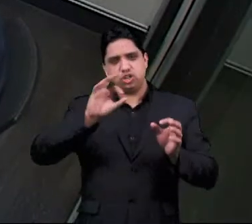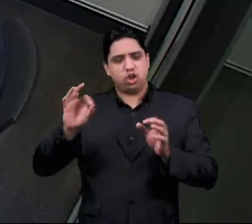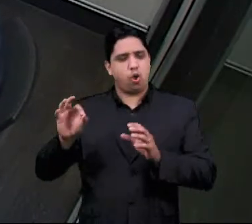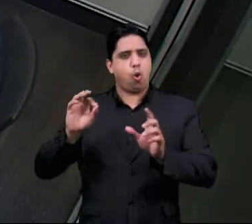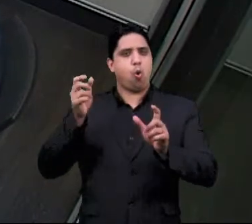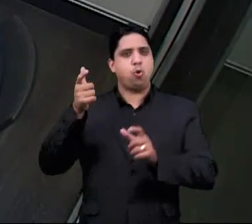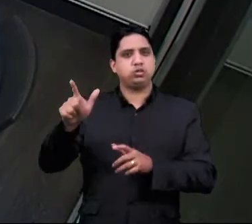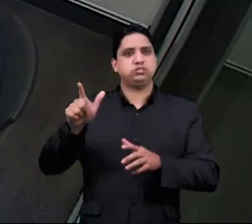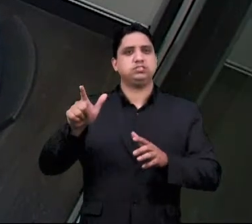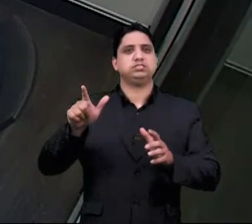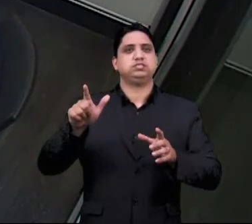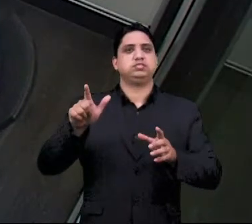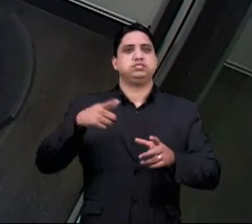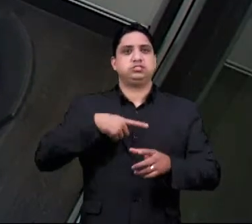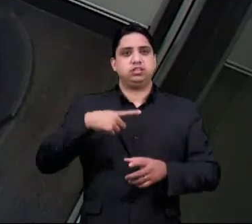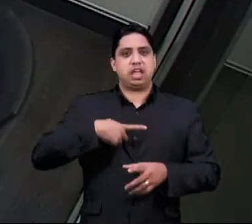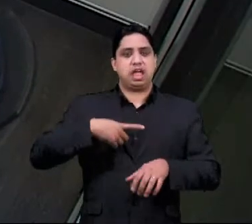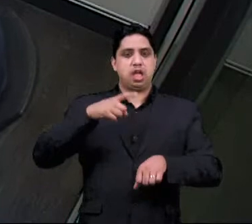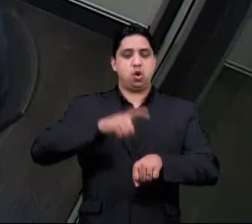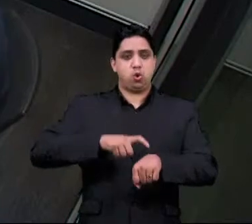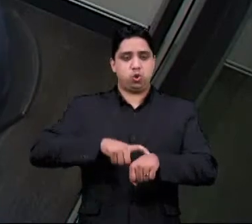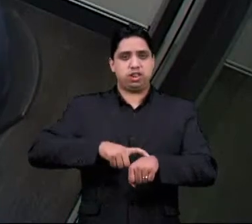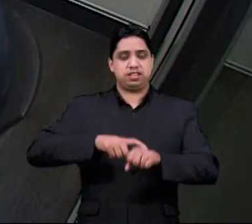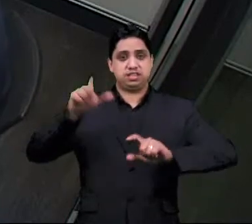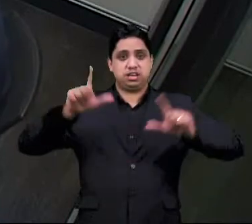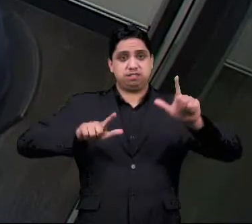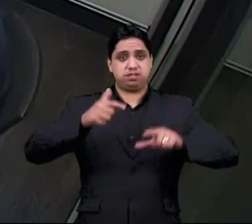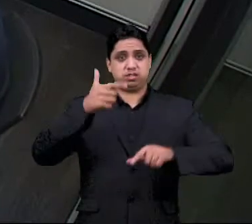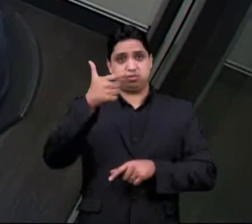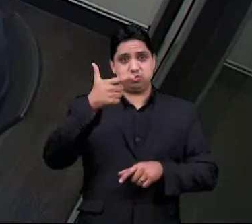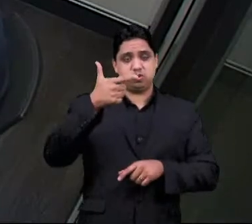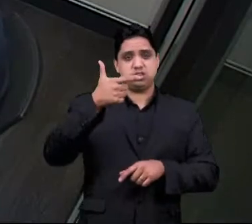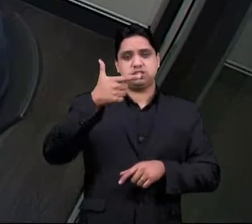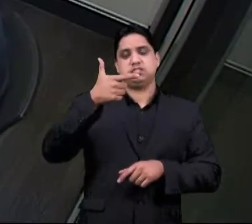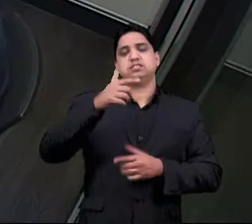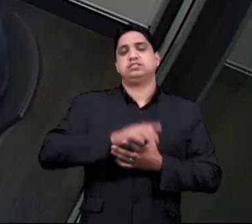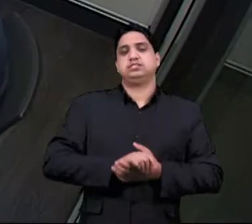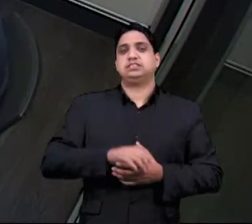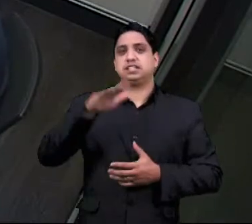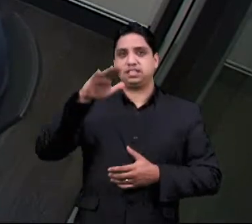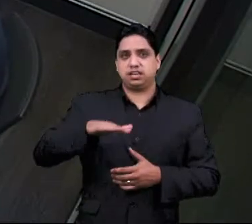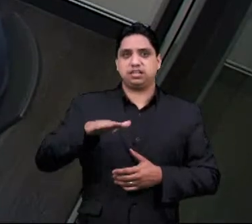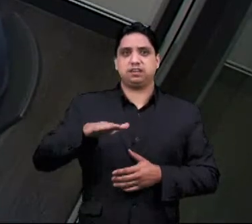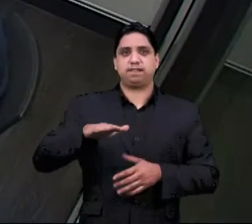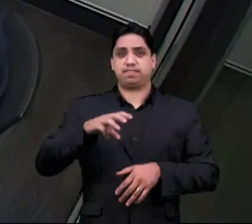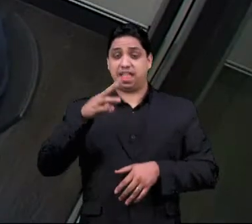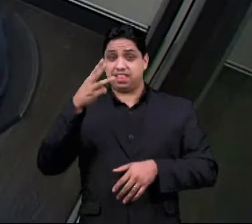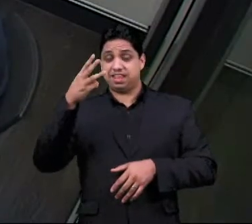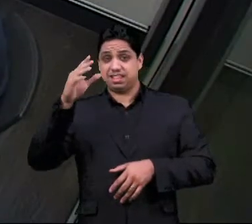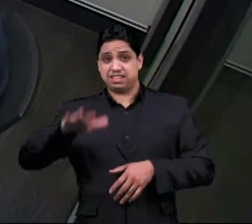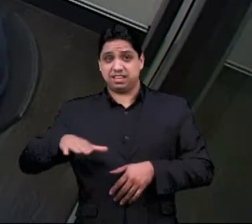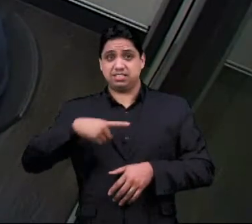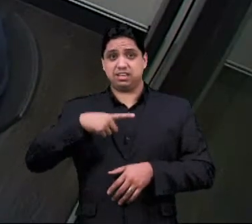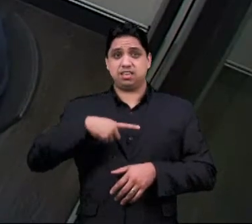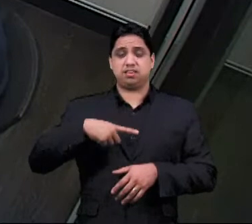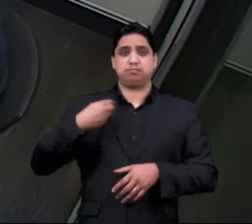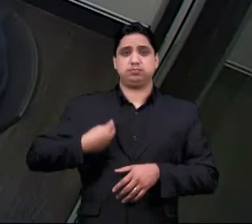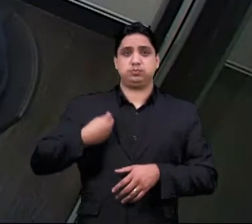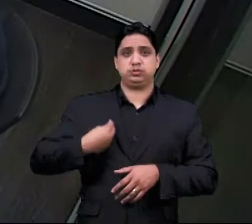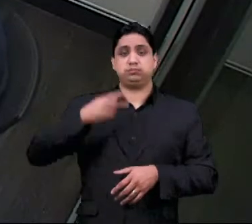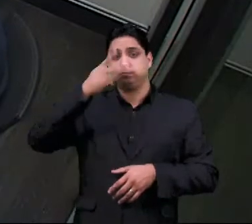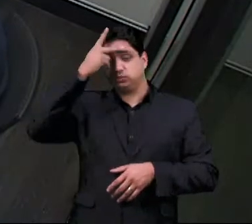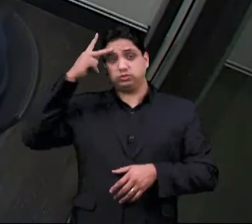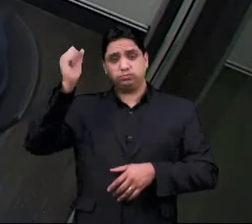tivemos um programa de televisão às 2h, que foi reprisado às 9h, em uma outra emissora de televisão, Às 3 horas da tarde, participação dos irmãos do